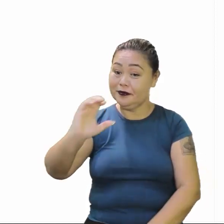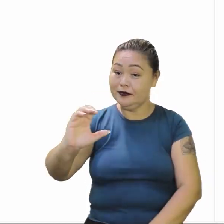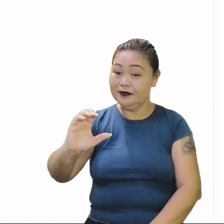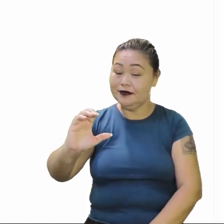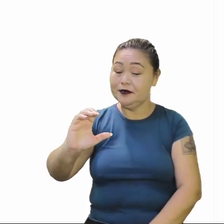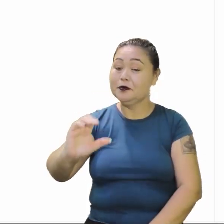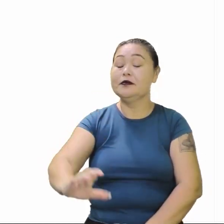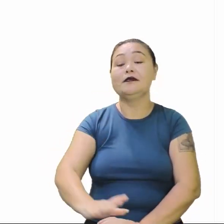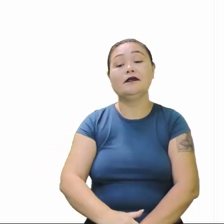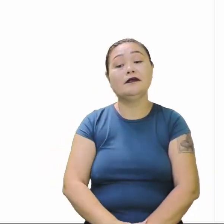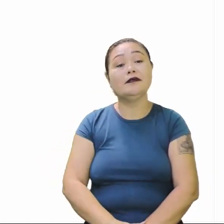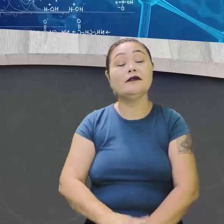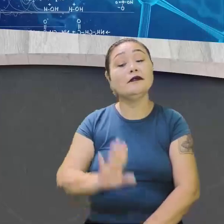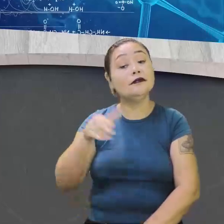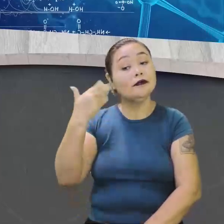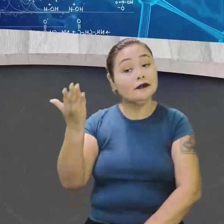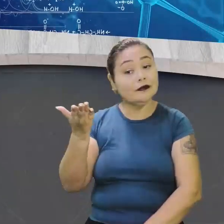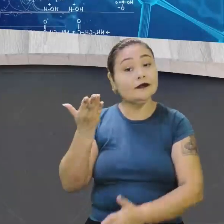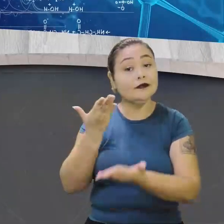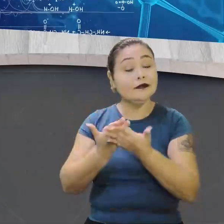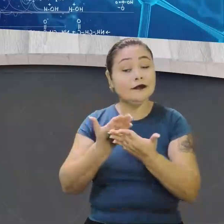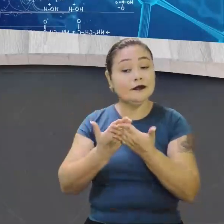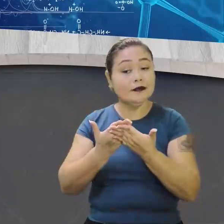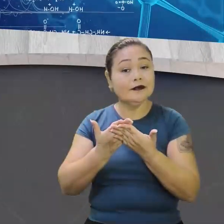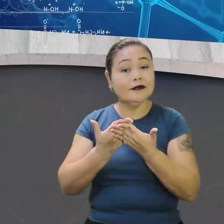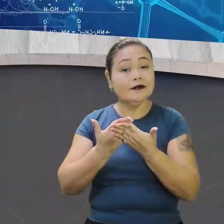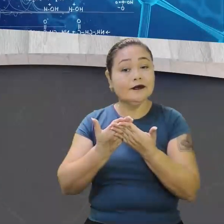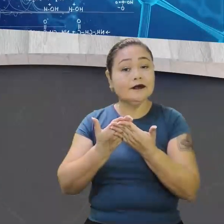meu caro aluno, nesta aula, só para